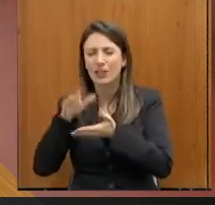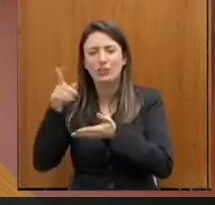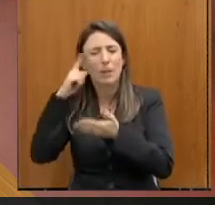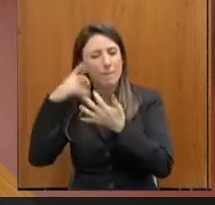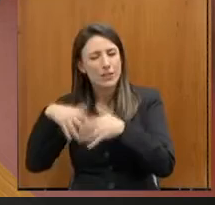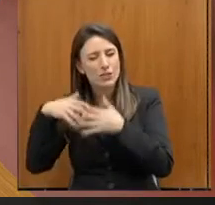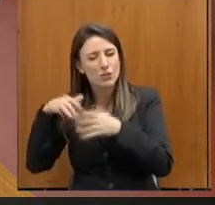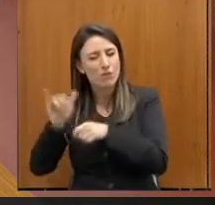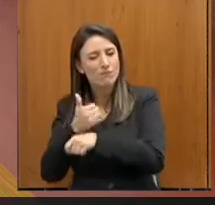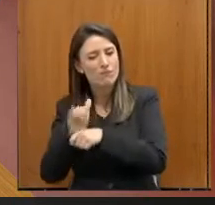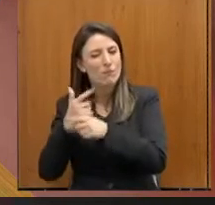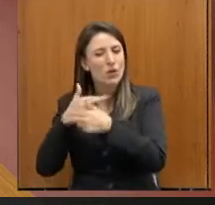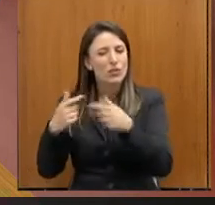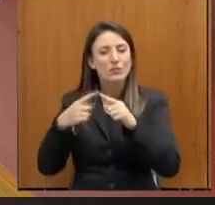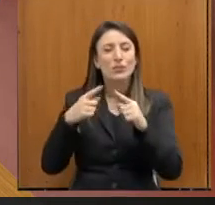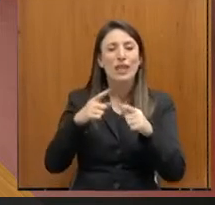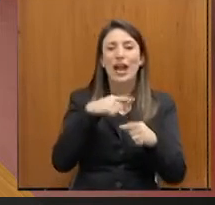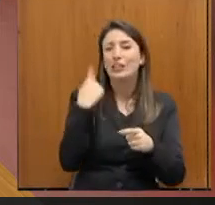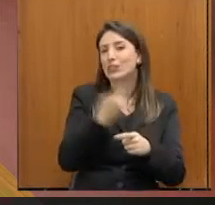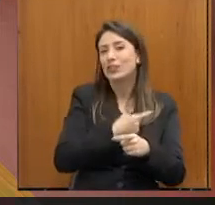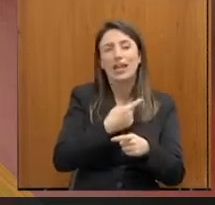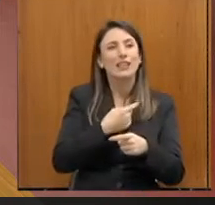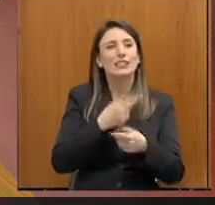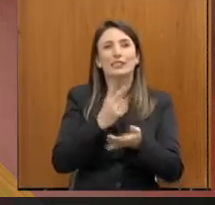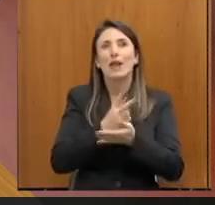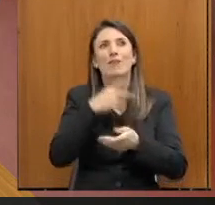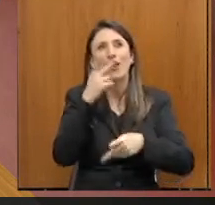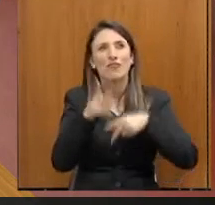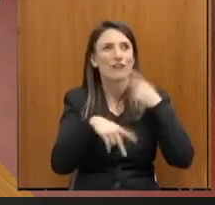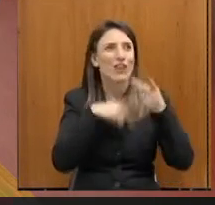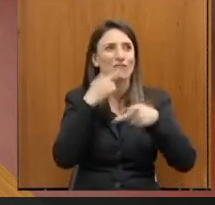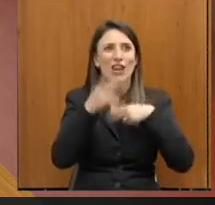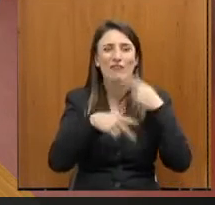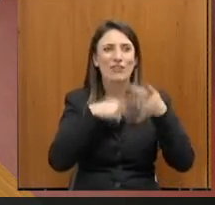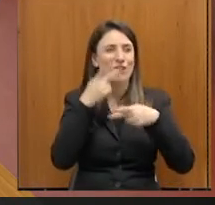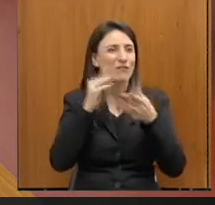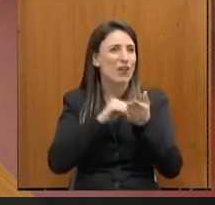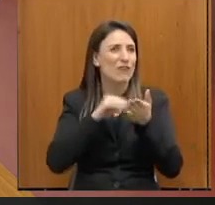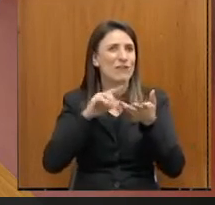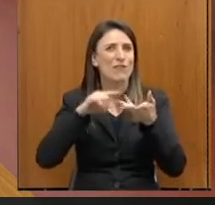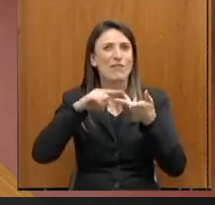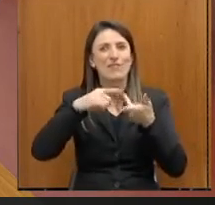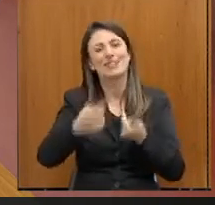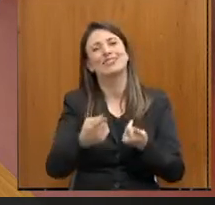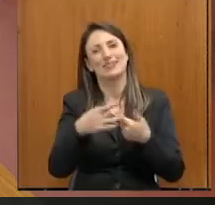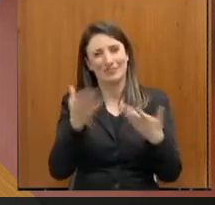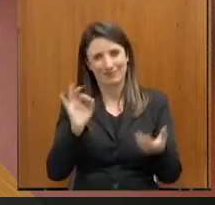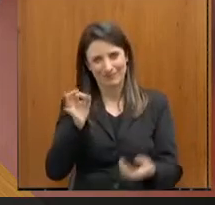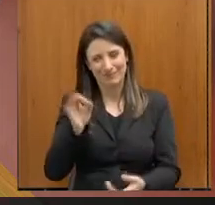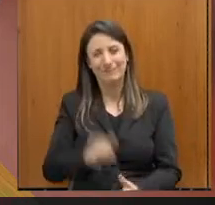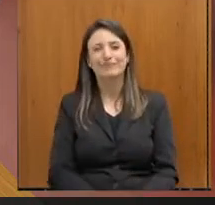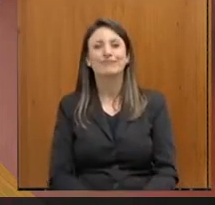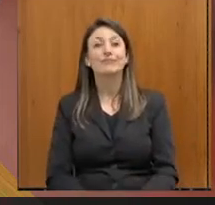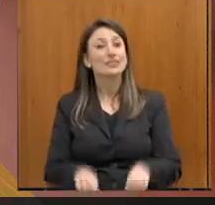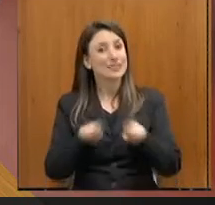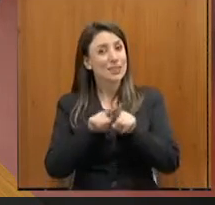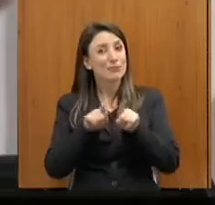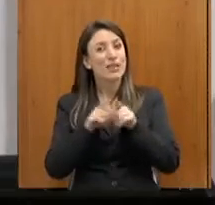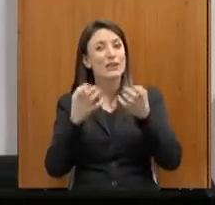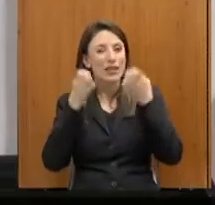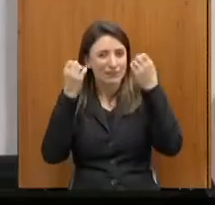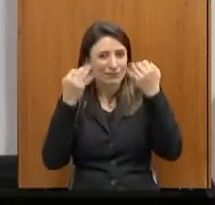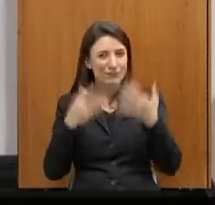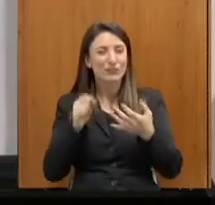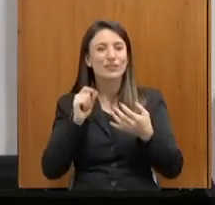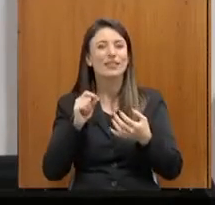a gente não para de falar né Tiago Então é isso faz parte e também dizer da importância que tem